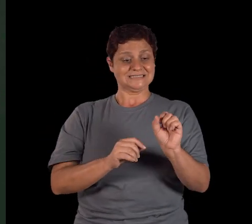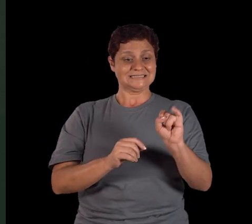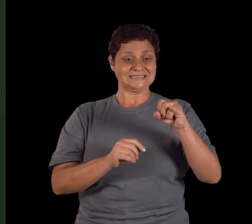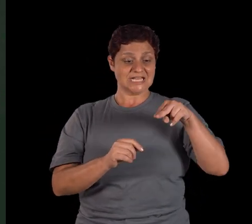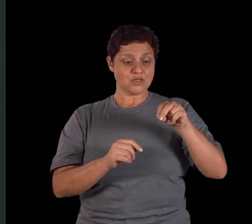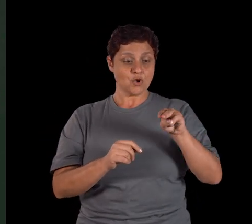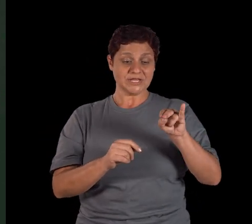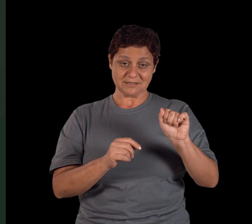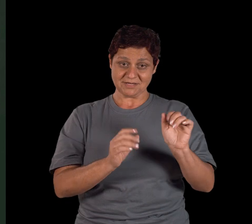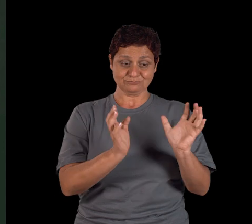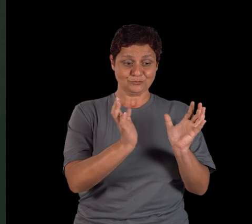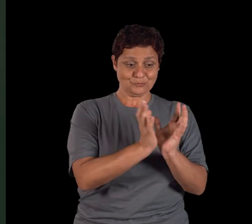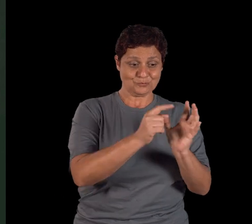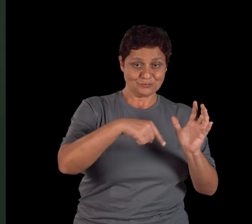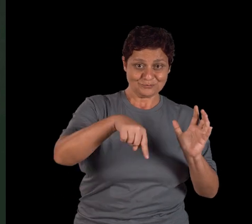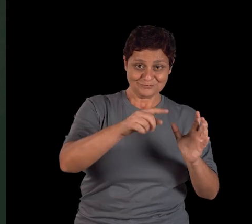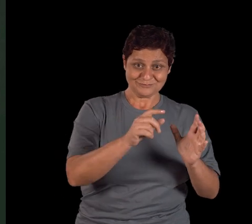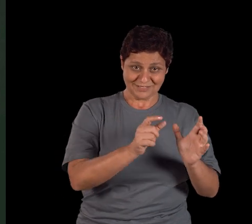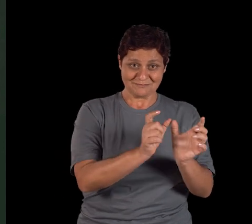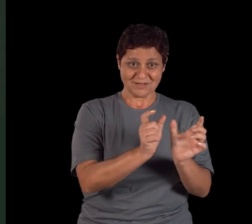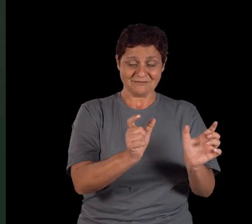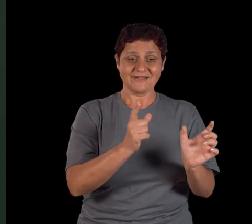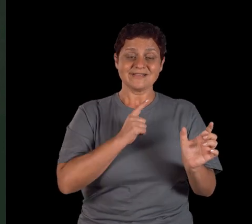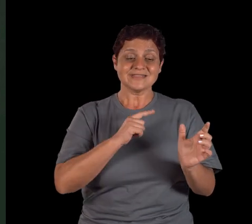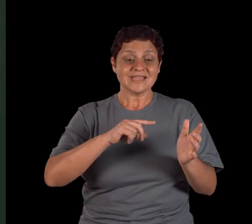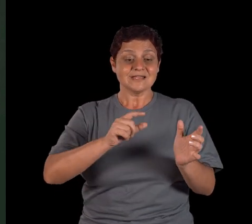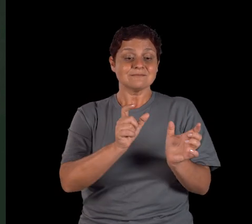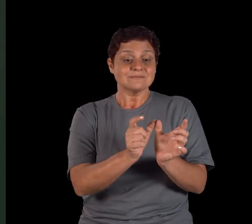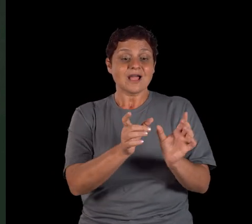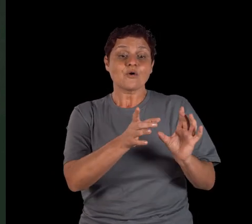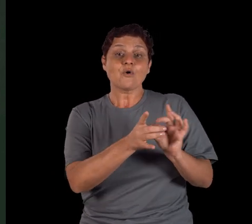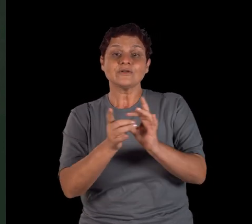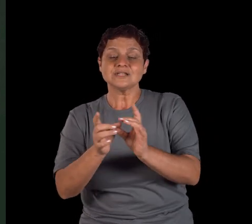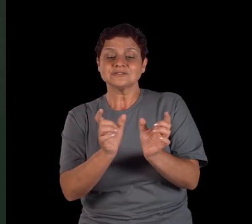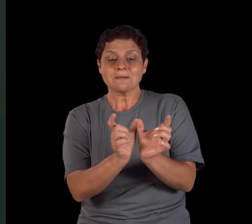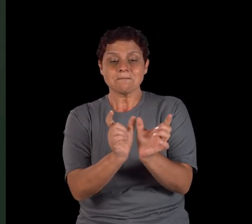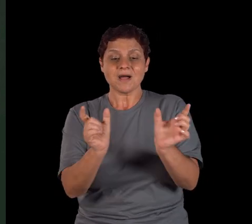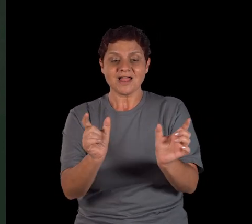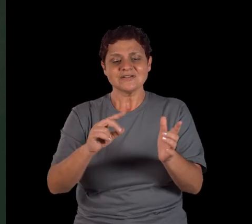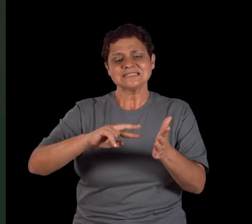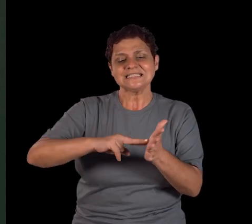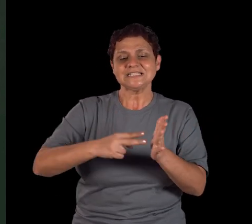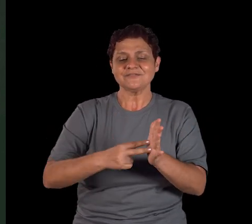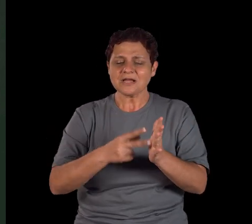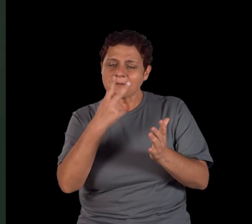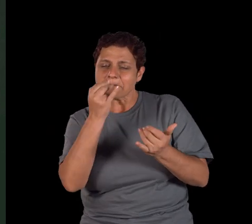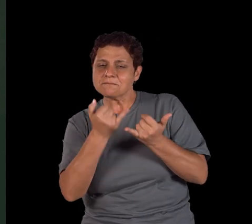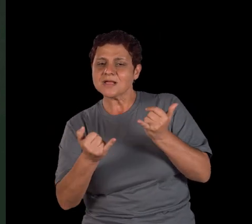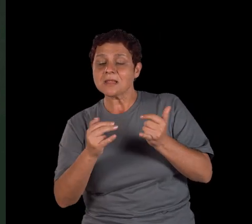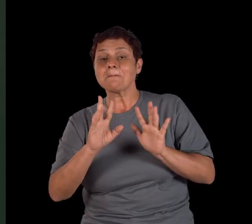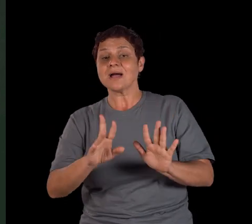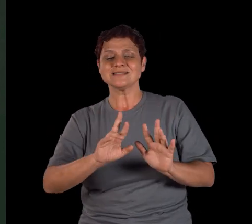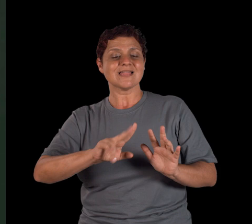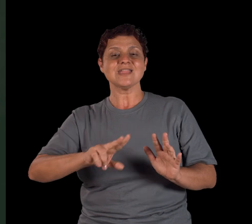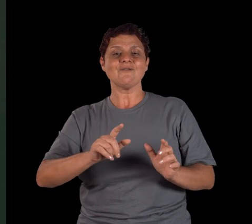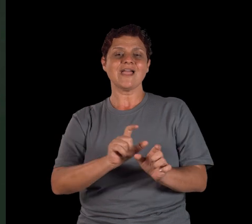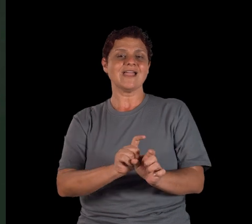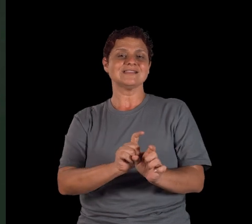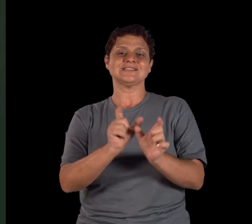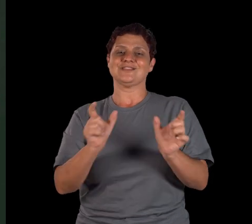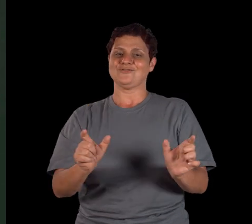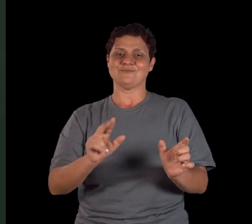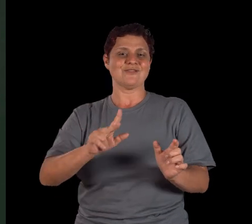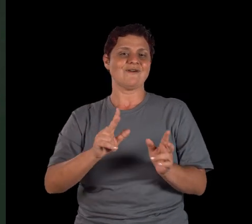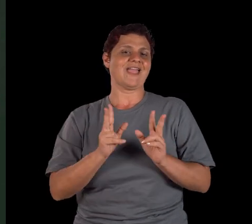quando dentro de um contexto eu coloco significados semelhantes em duas palavras que não são iguais, que não são sinônimas na